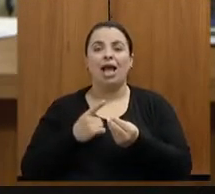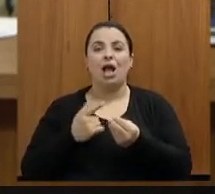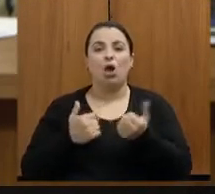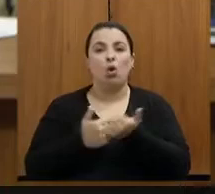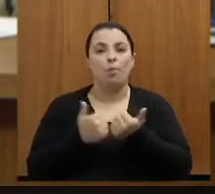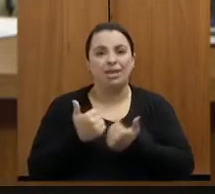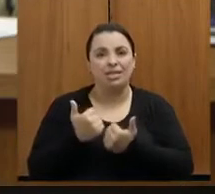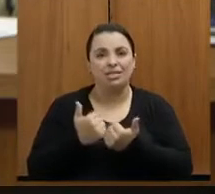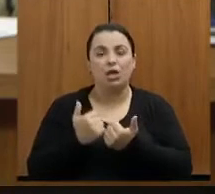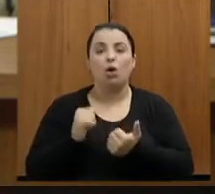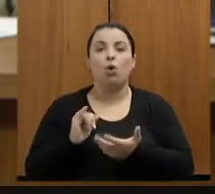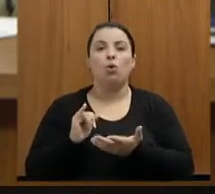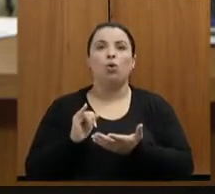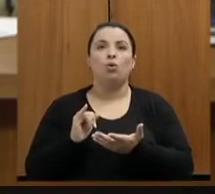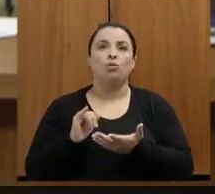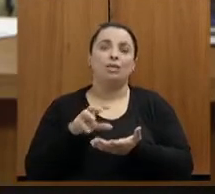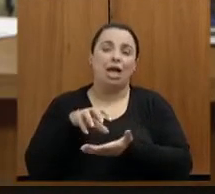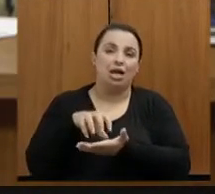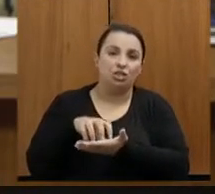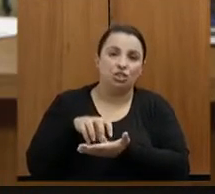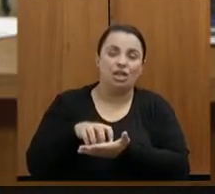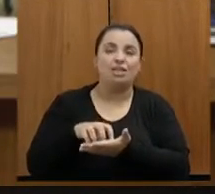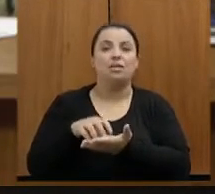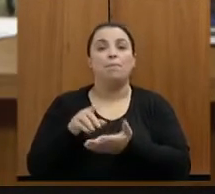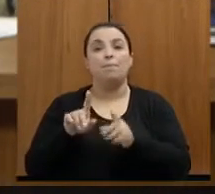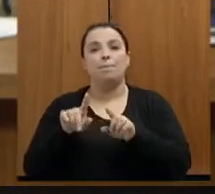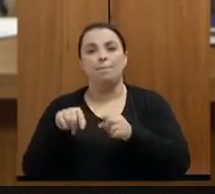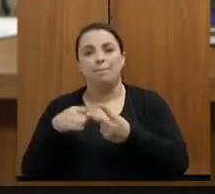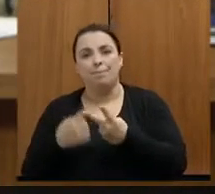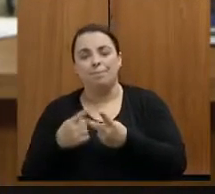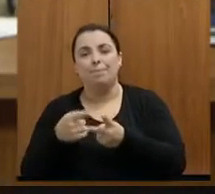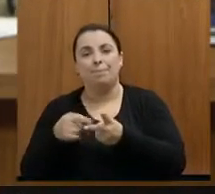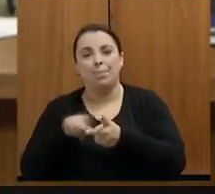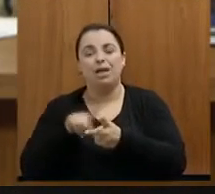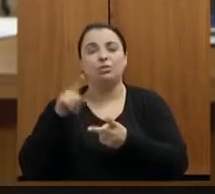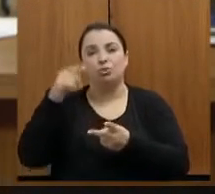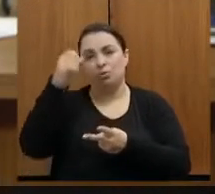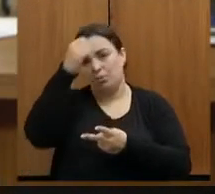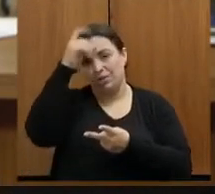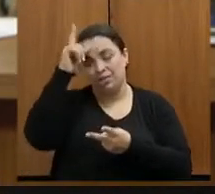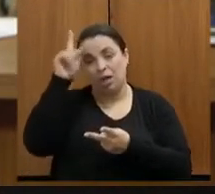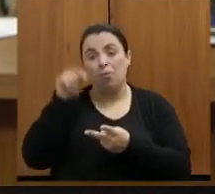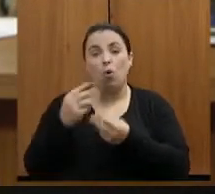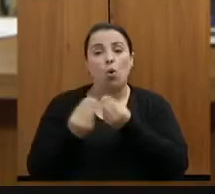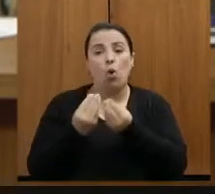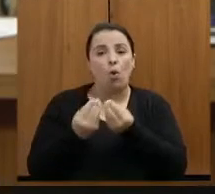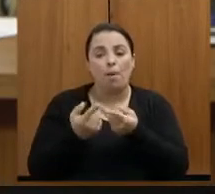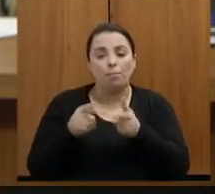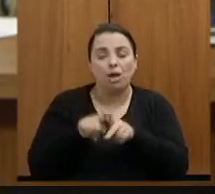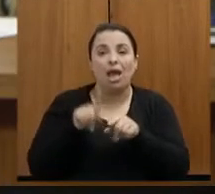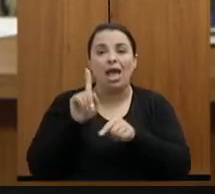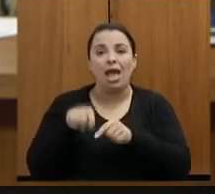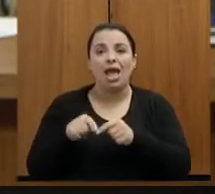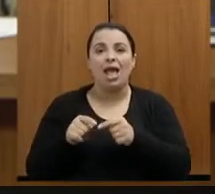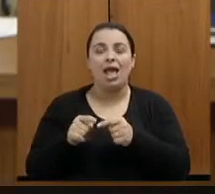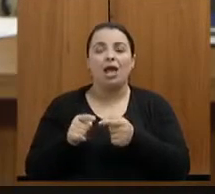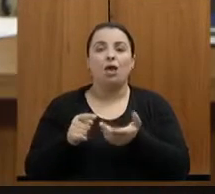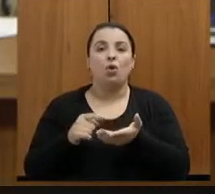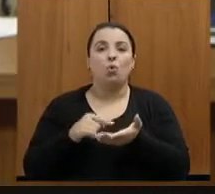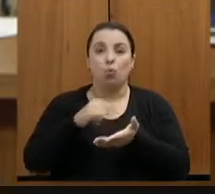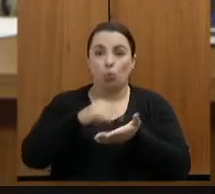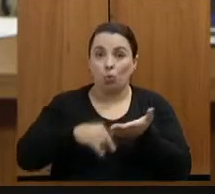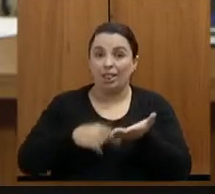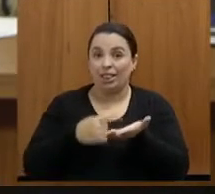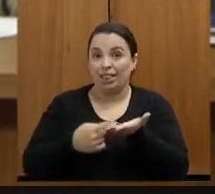agência, que é o governo do Estado de Minas, e o município. Ela é feita por meio de cooperação técnica, então, assinamos um termo de cooperação